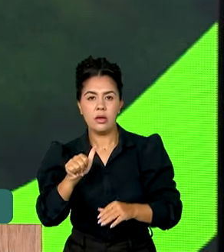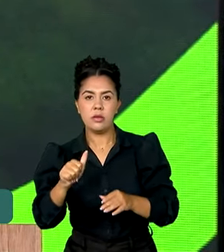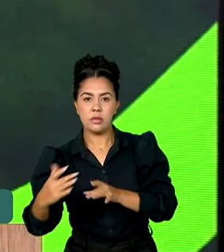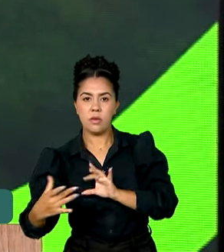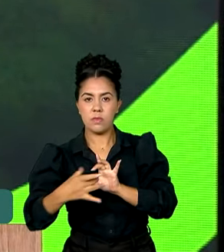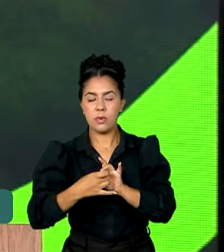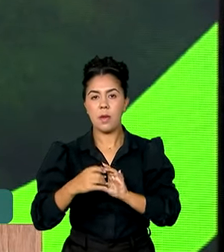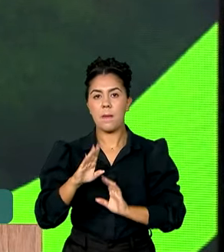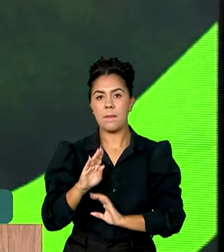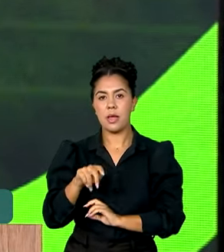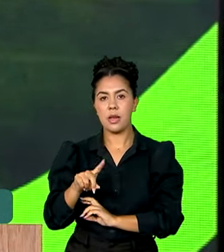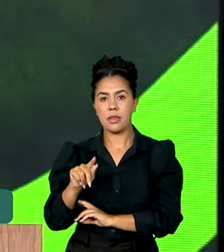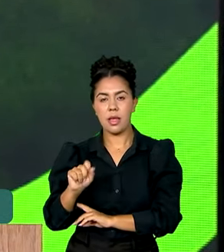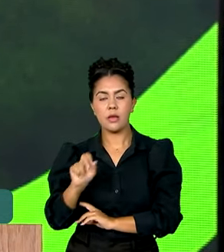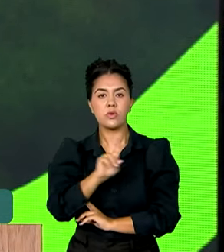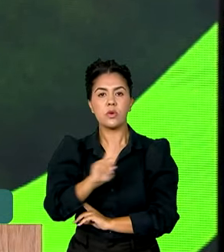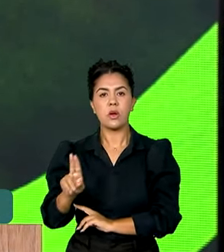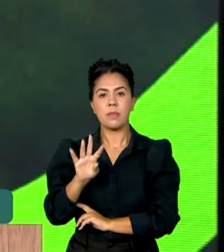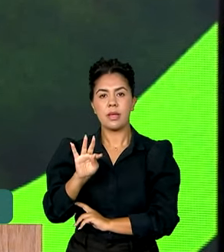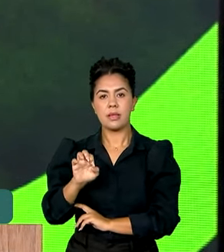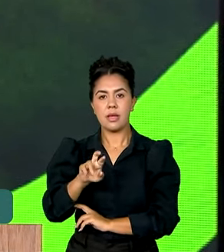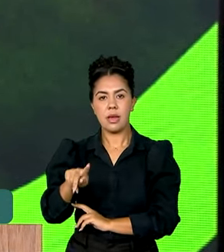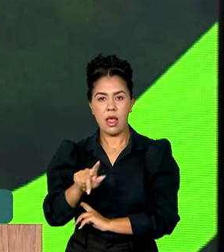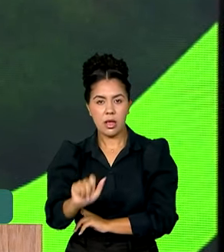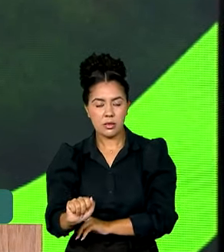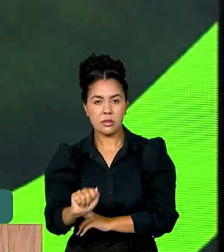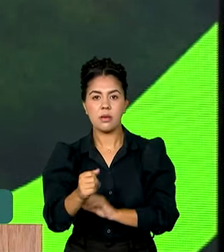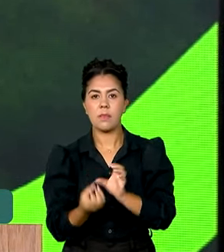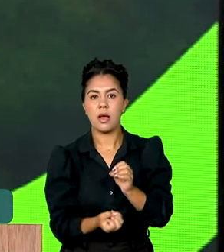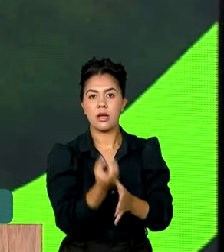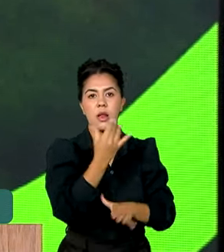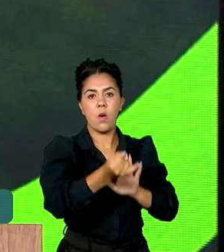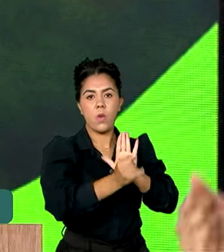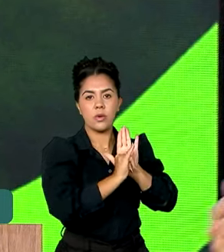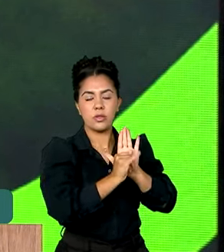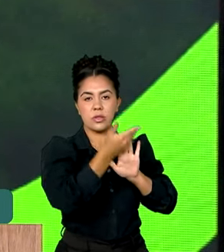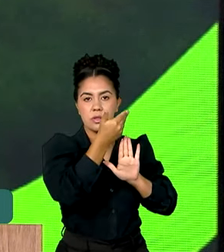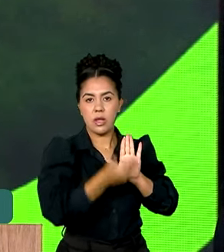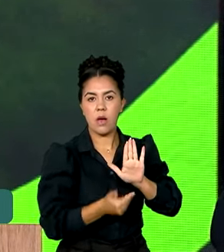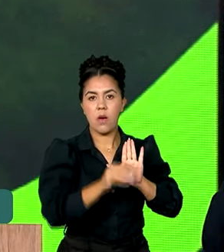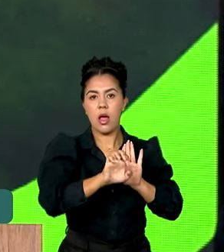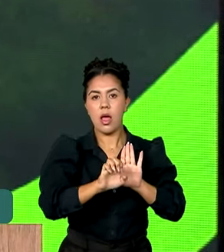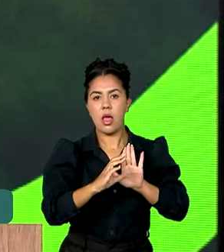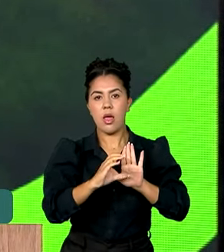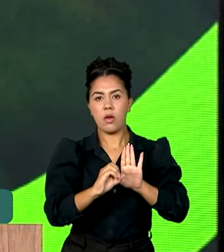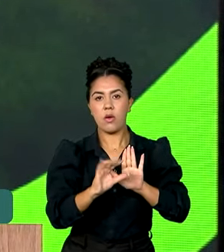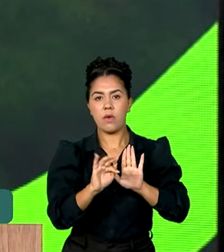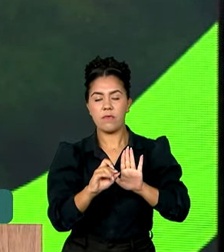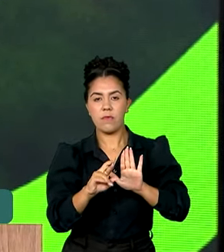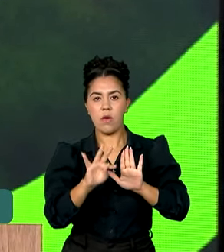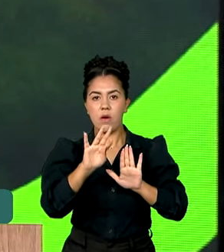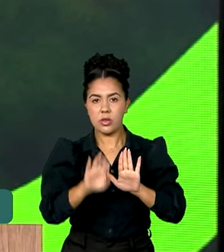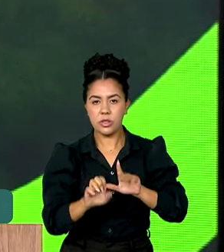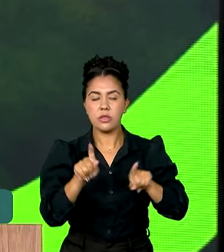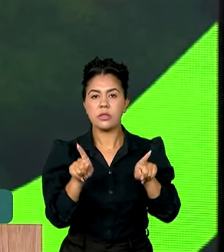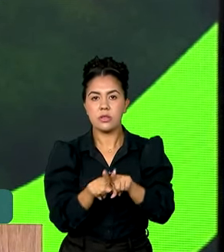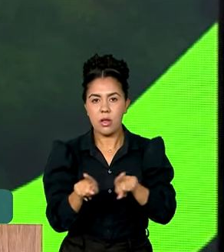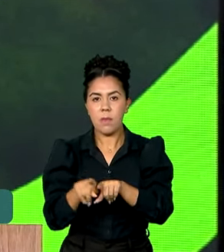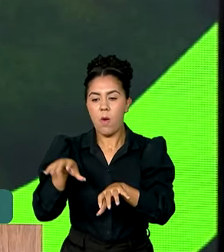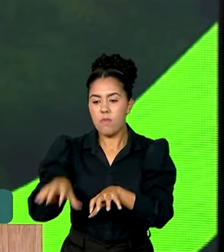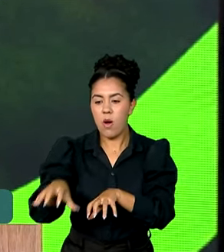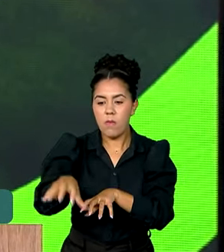BNDS Teresa Campelo para o edital do ecoforte Além da reestruturação dos núcleos de estudo em